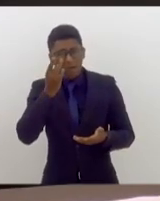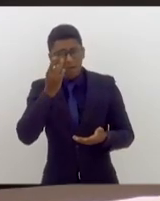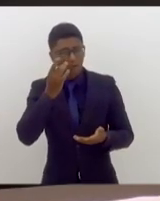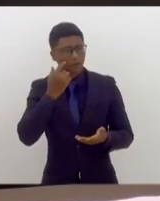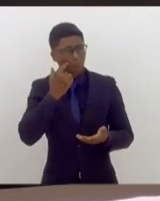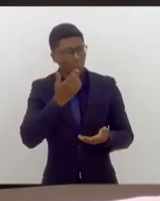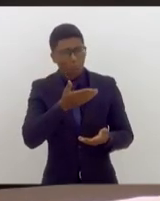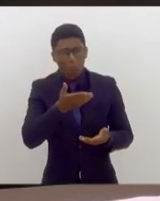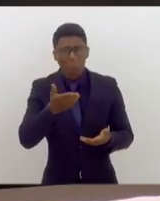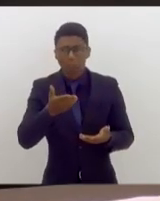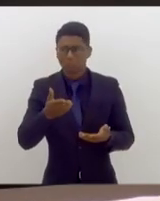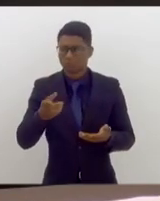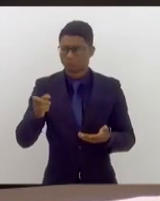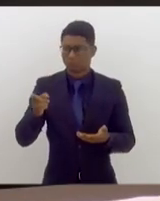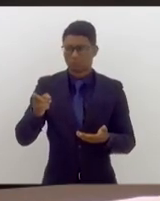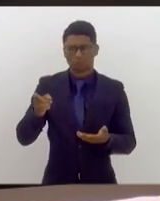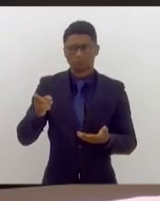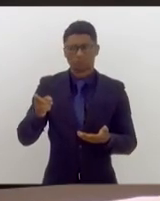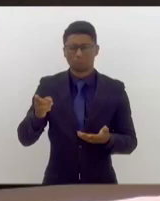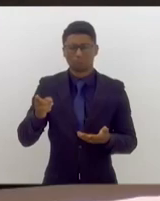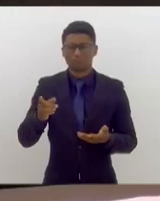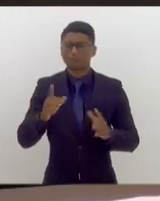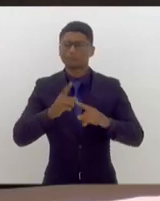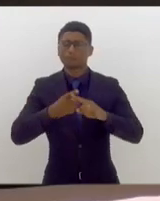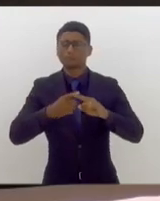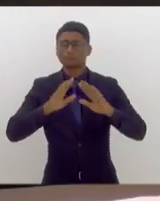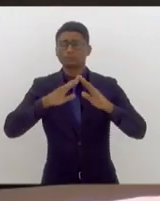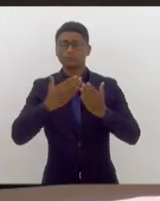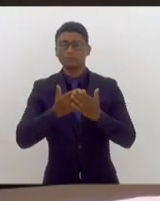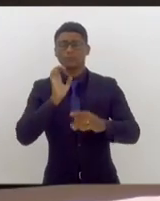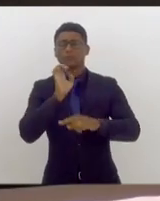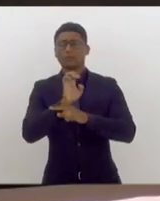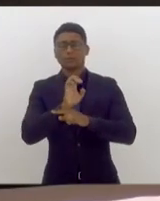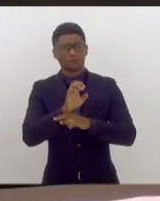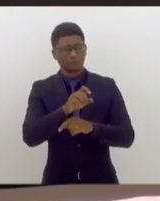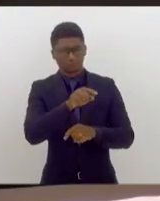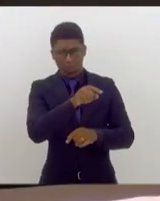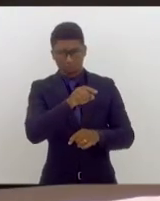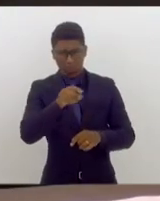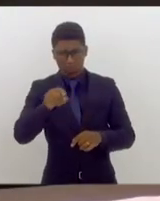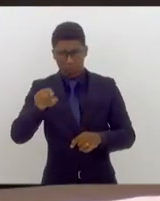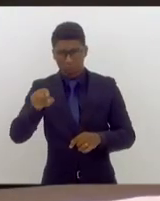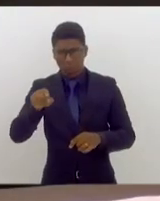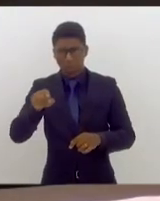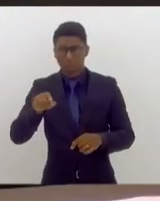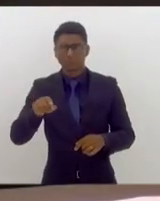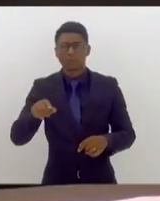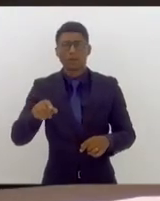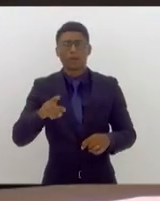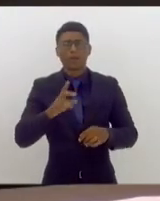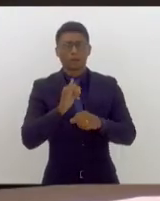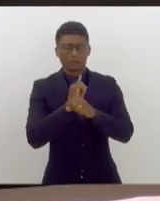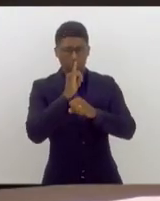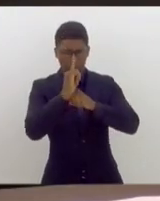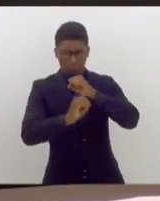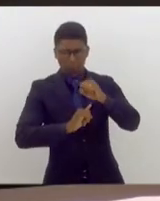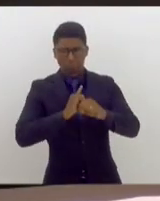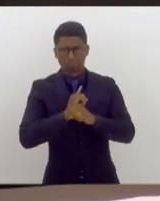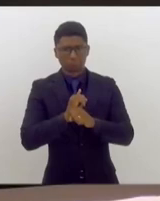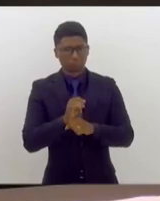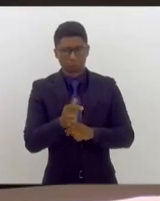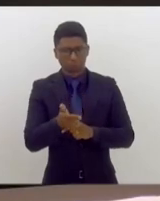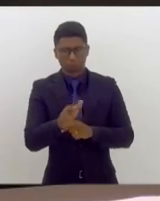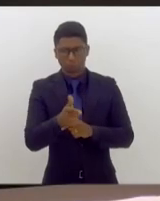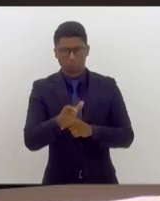tenho, nas escolas estaduais, nós não temos o acesso à internet nem